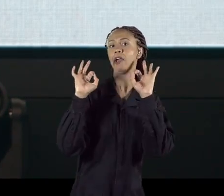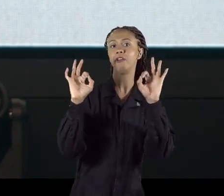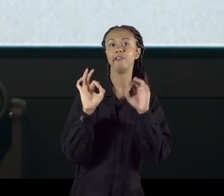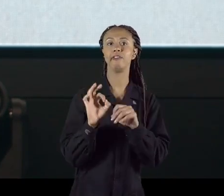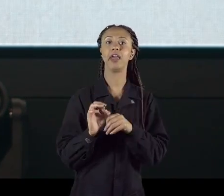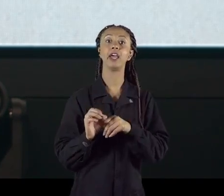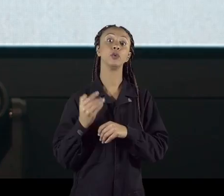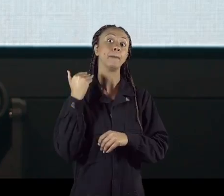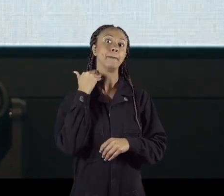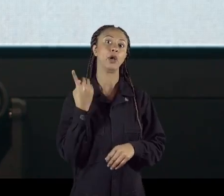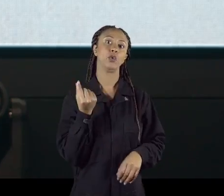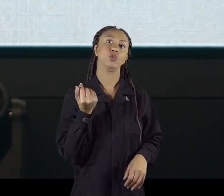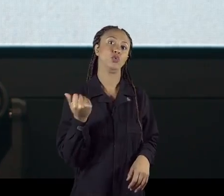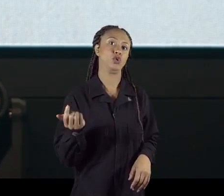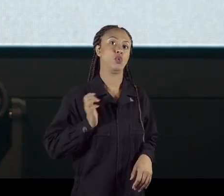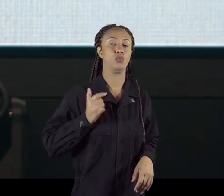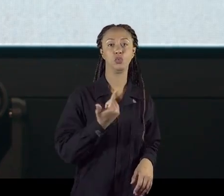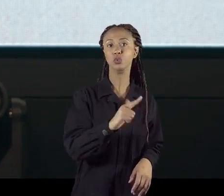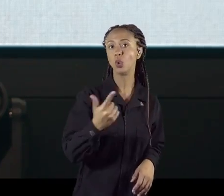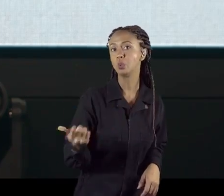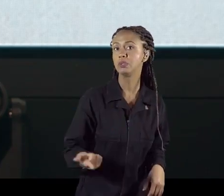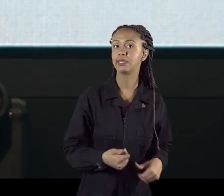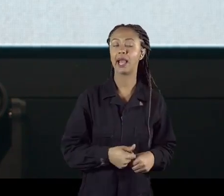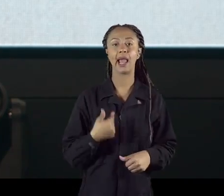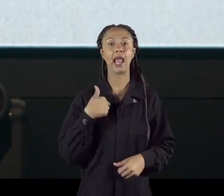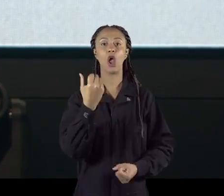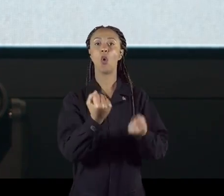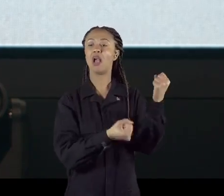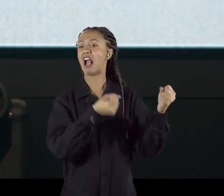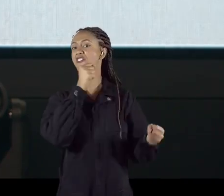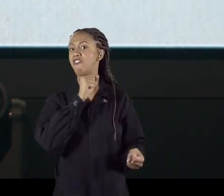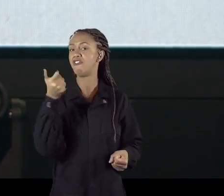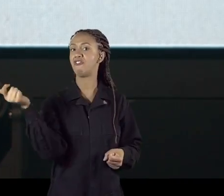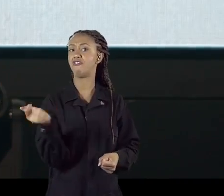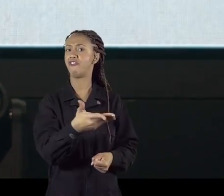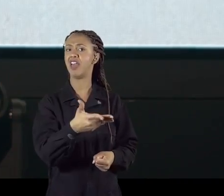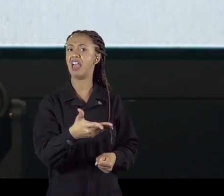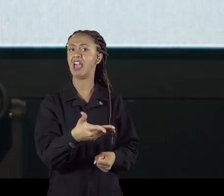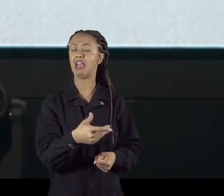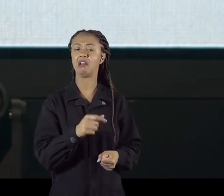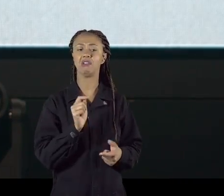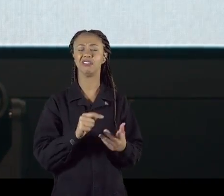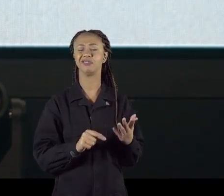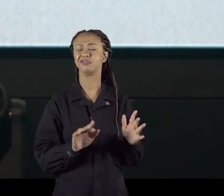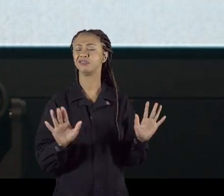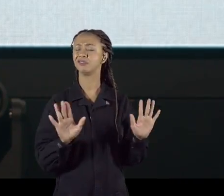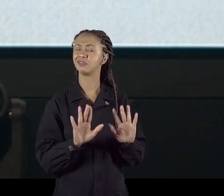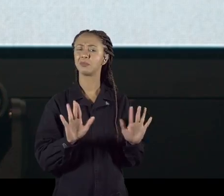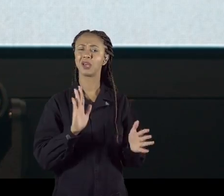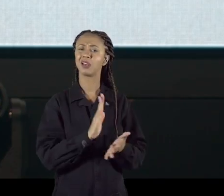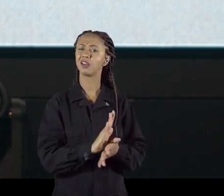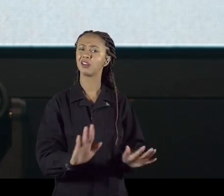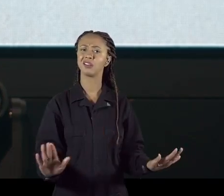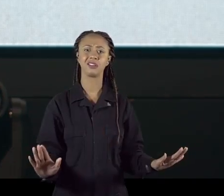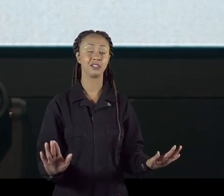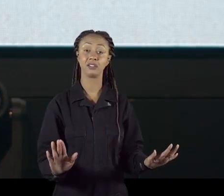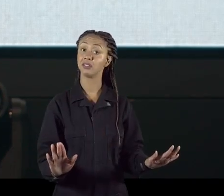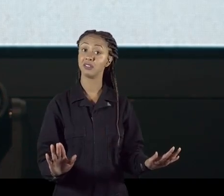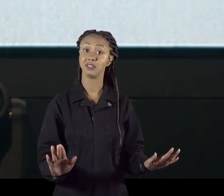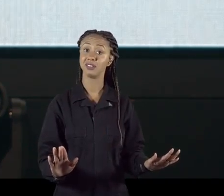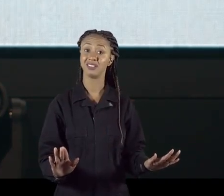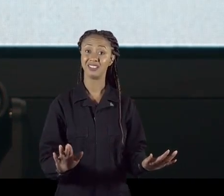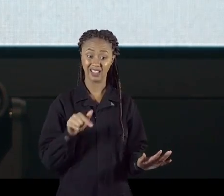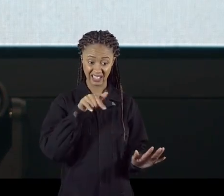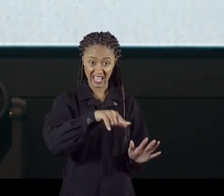porque não tem uma conta bancária perfeito porque tem um carro velho para com isso e a tua